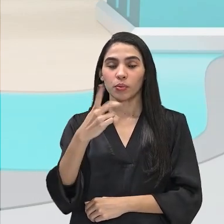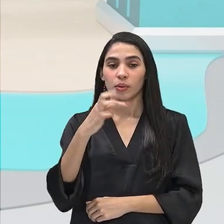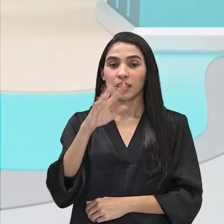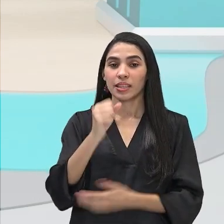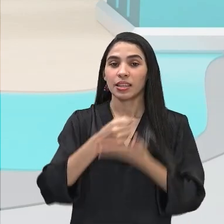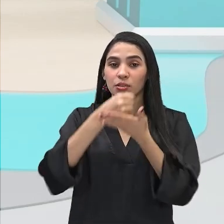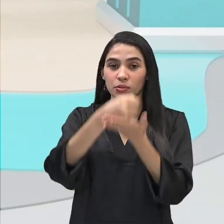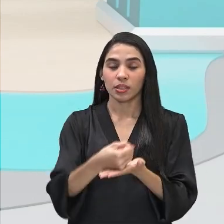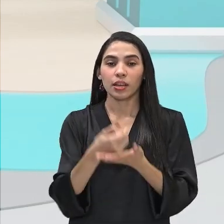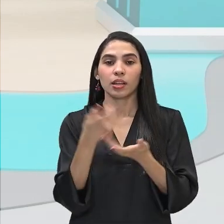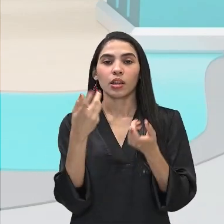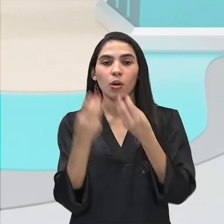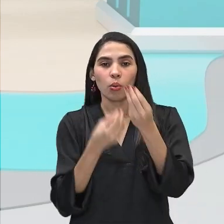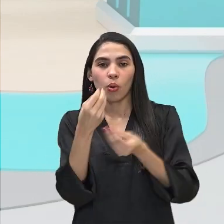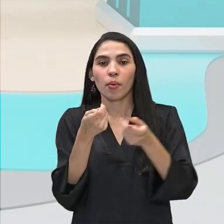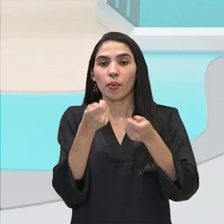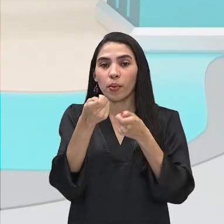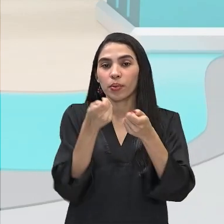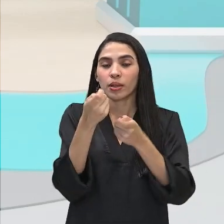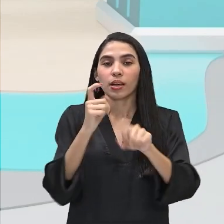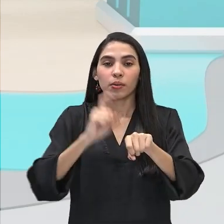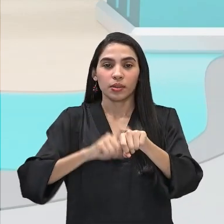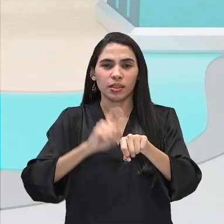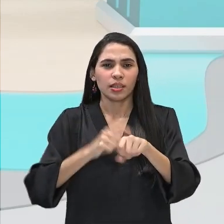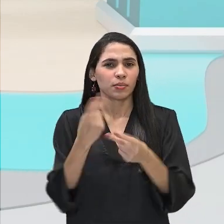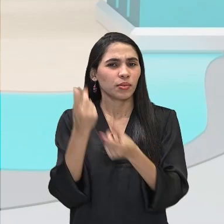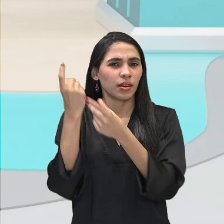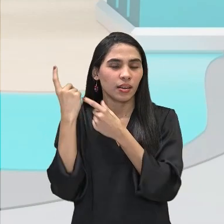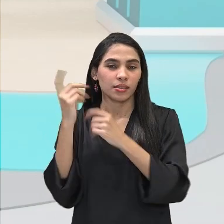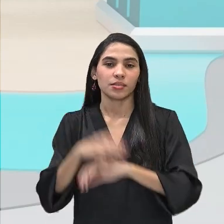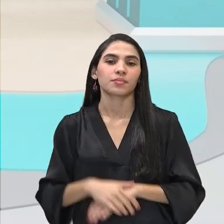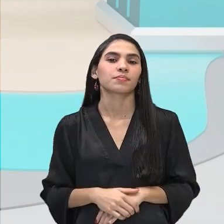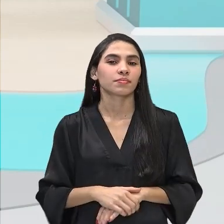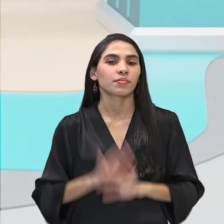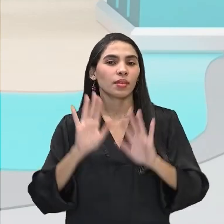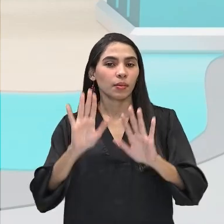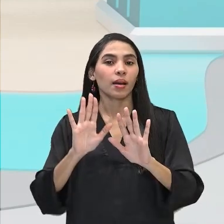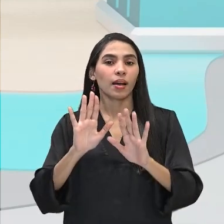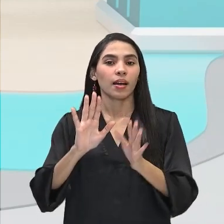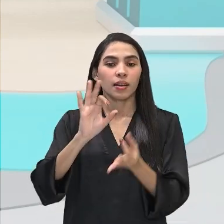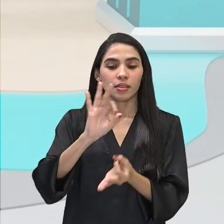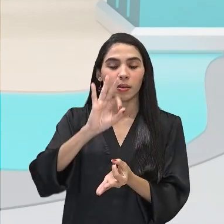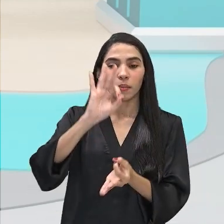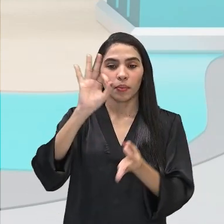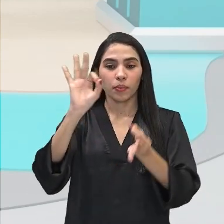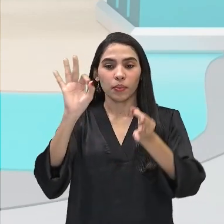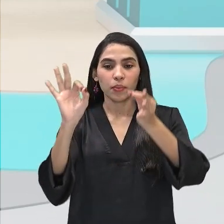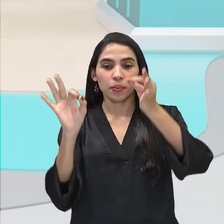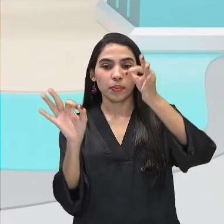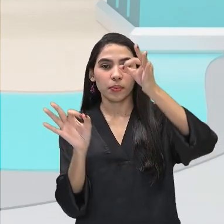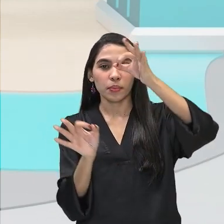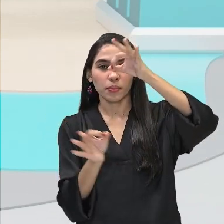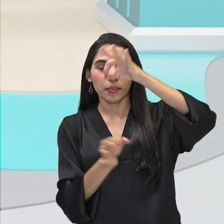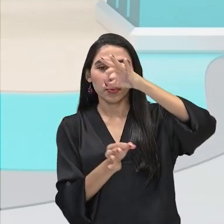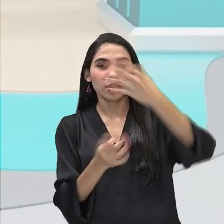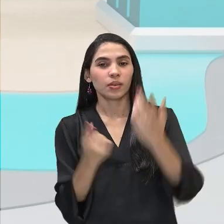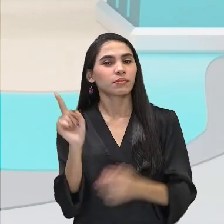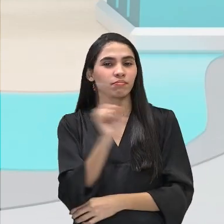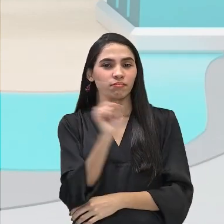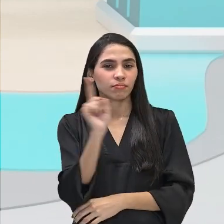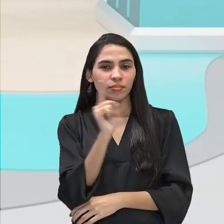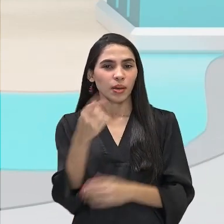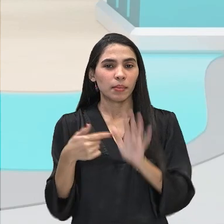de controlar o tempo, isso há muito tempo. Mas a ampulheta não foi o único objeto que nós trouxemos para esta